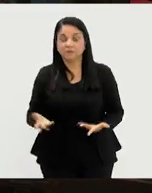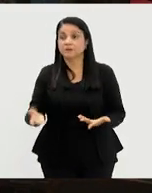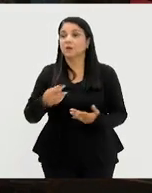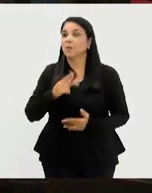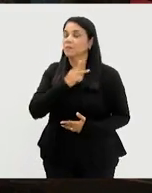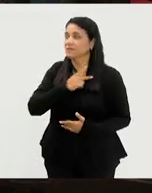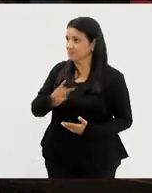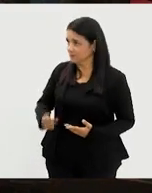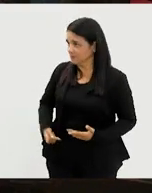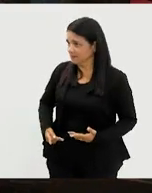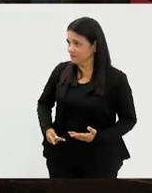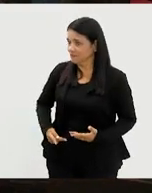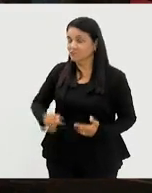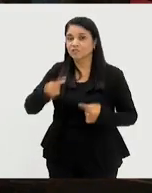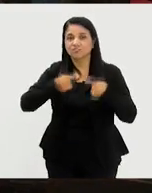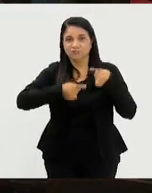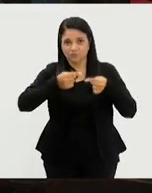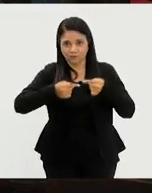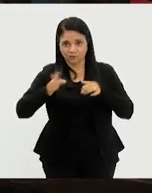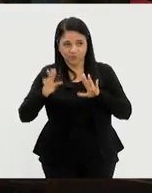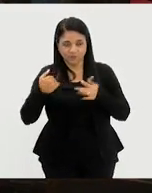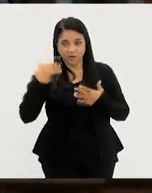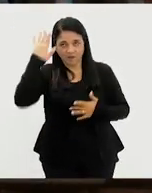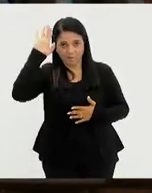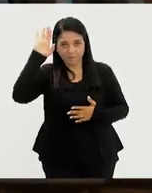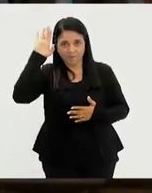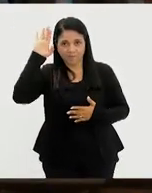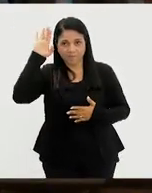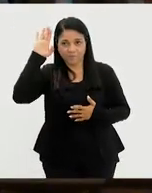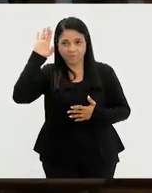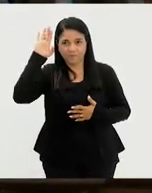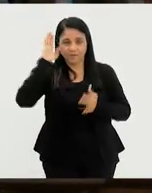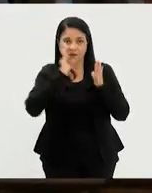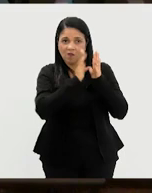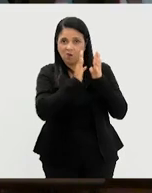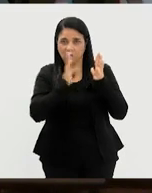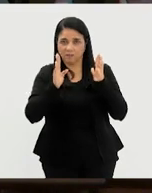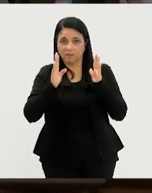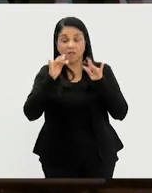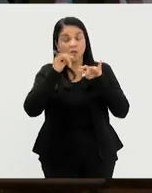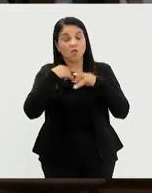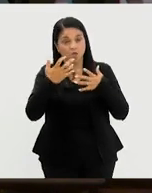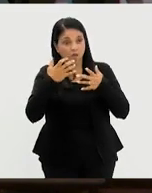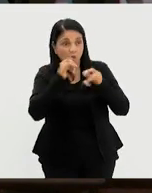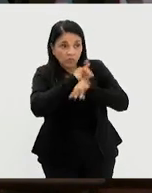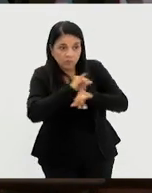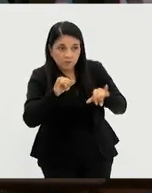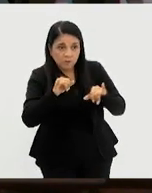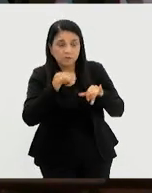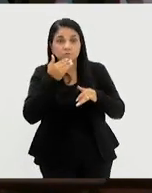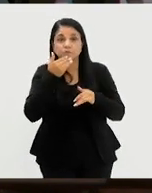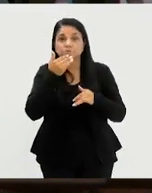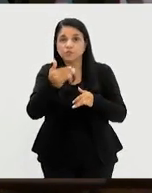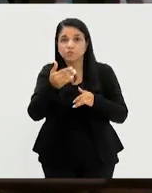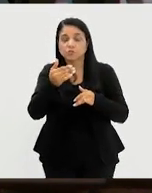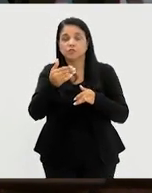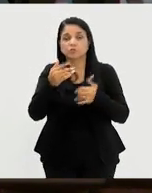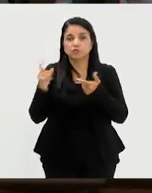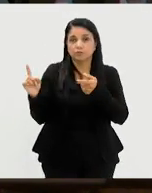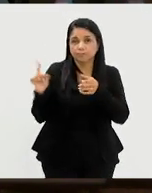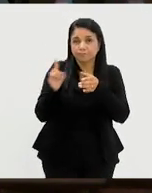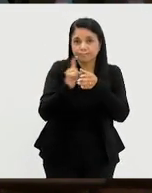para discutir só só só e anunciar aqui o pedido de coautoria